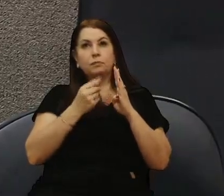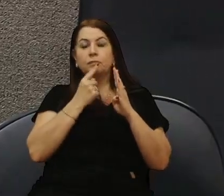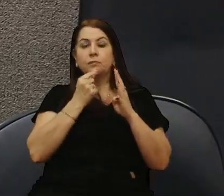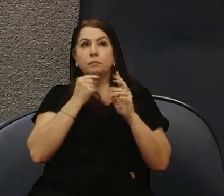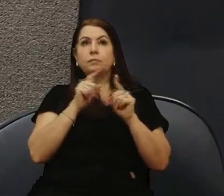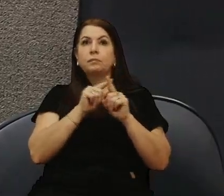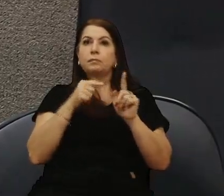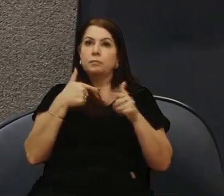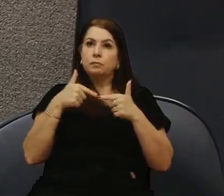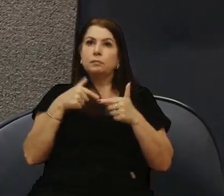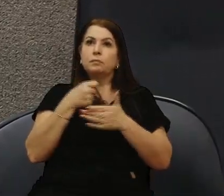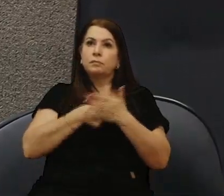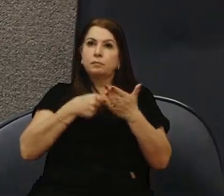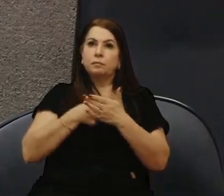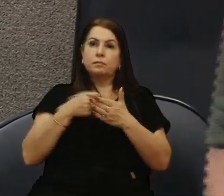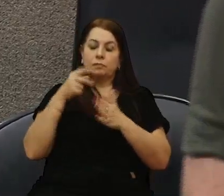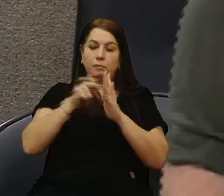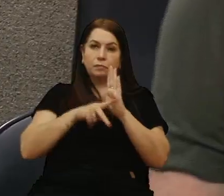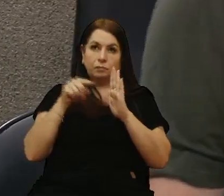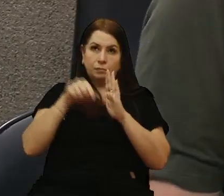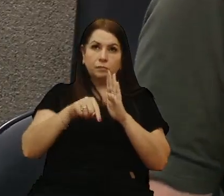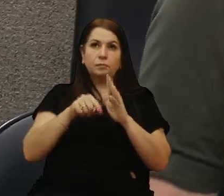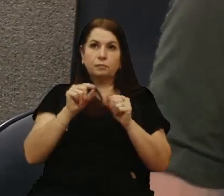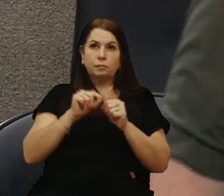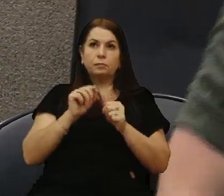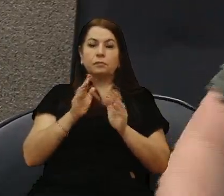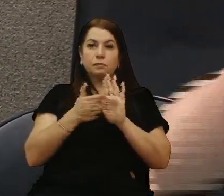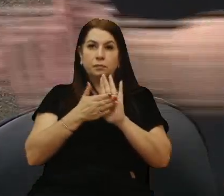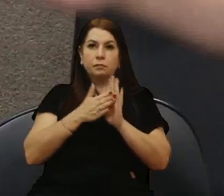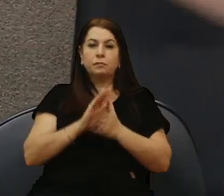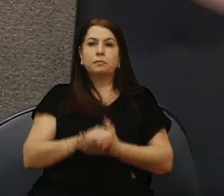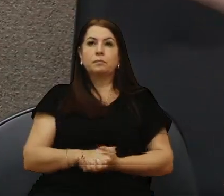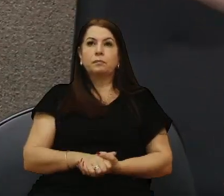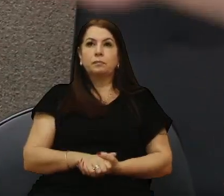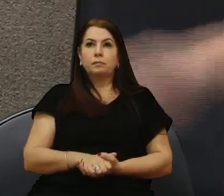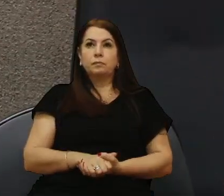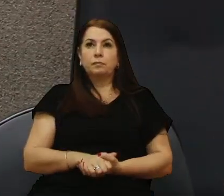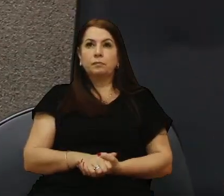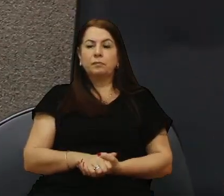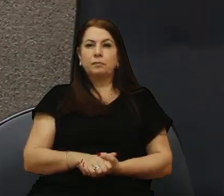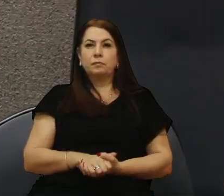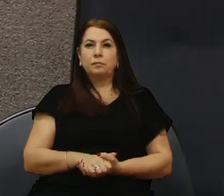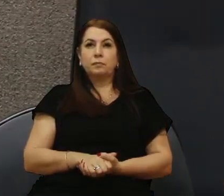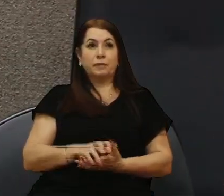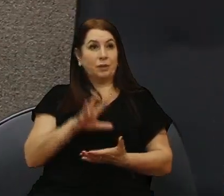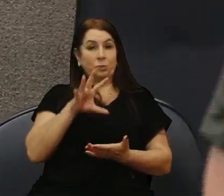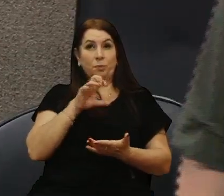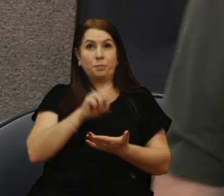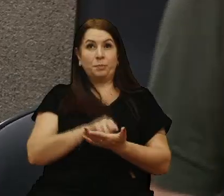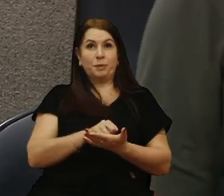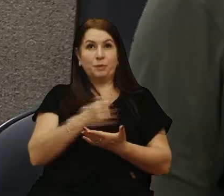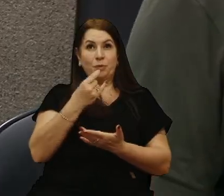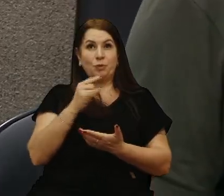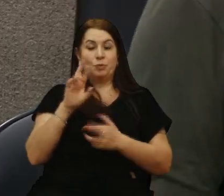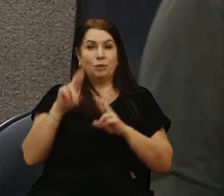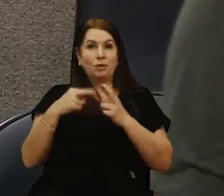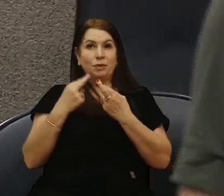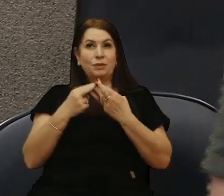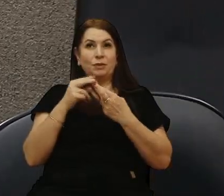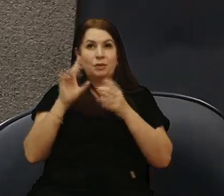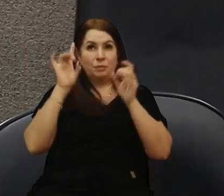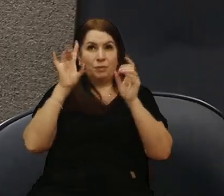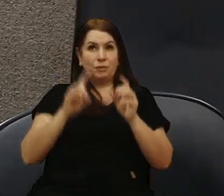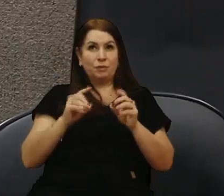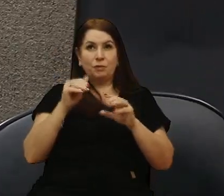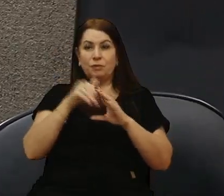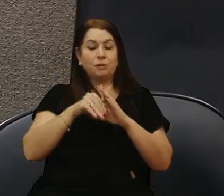trabalhou tanto para que esse projeto viesse à pauta. Tomou posse na última sessão extraordinária para poder votar,